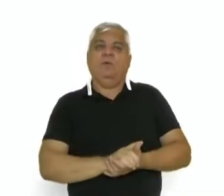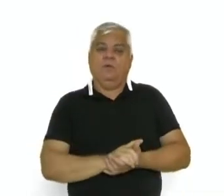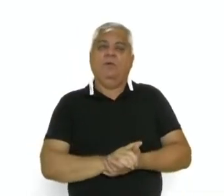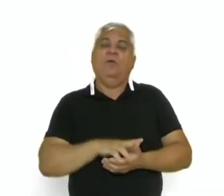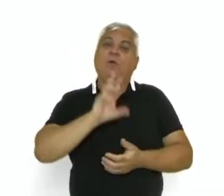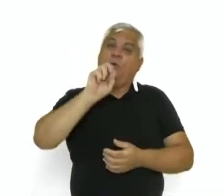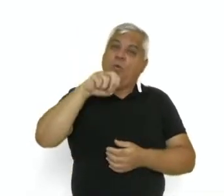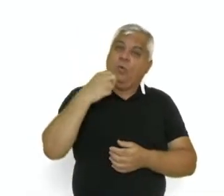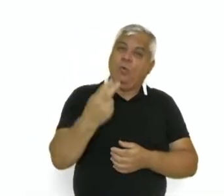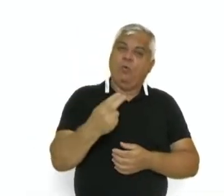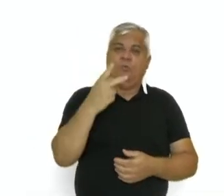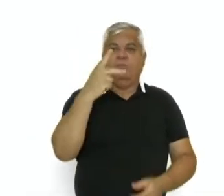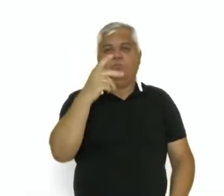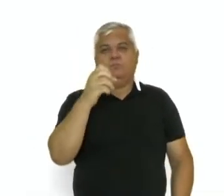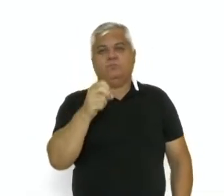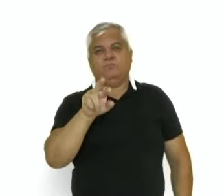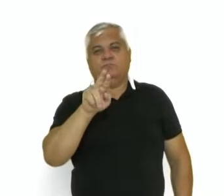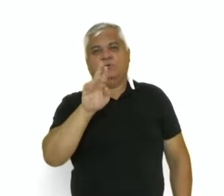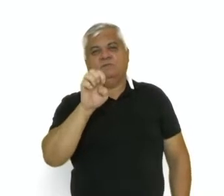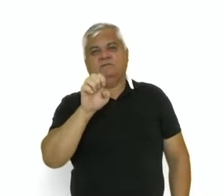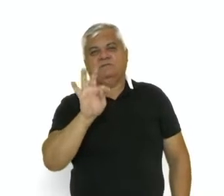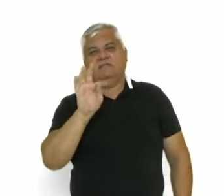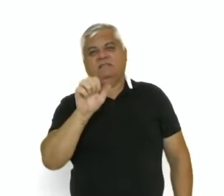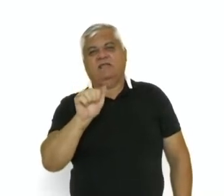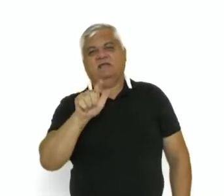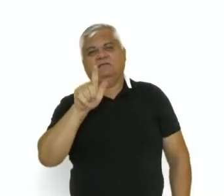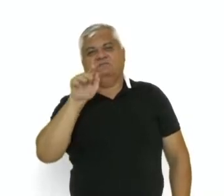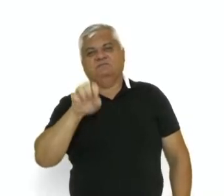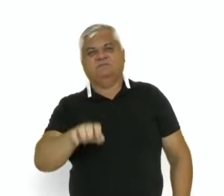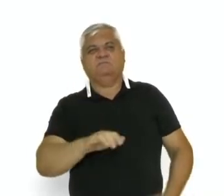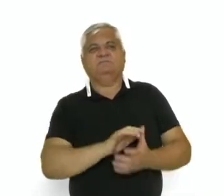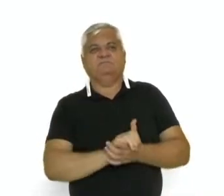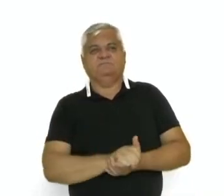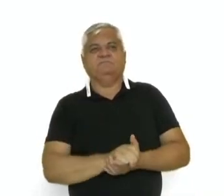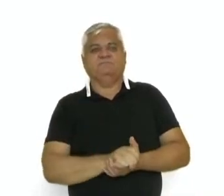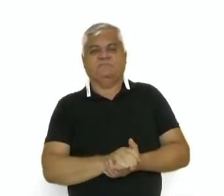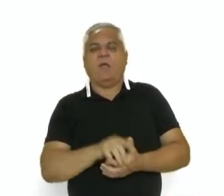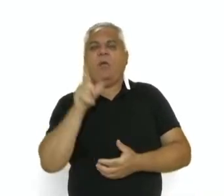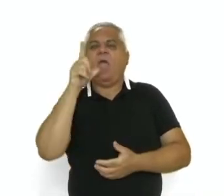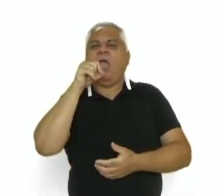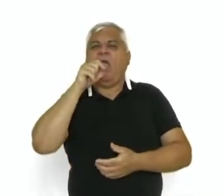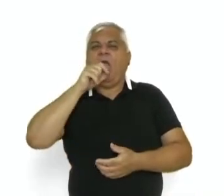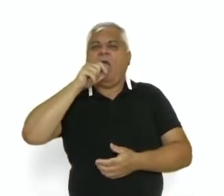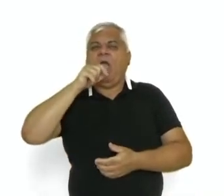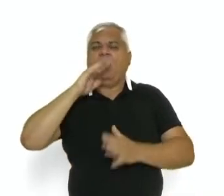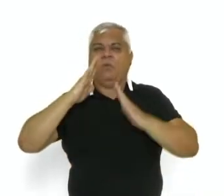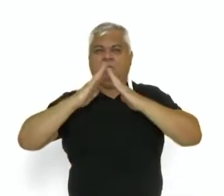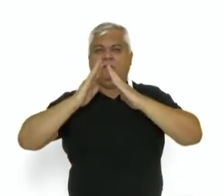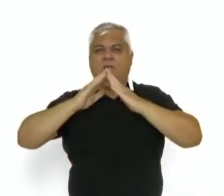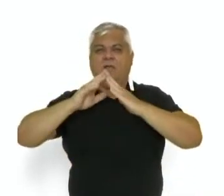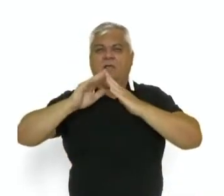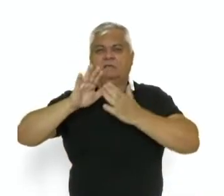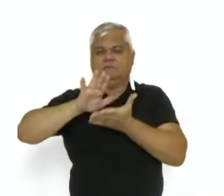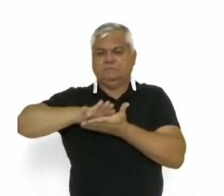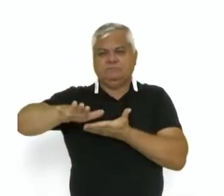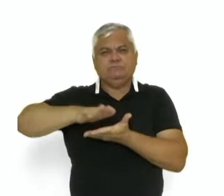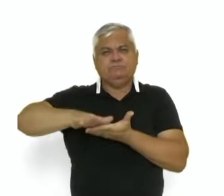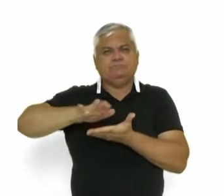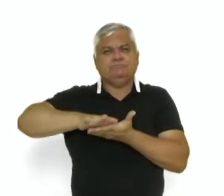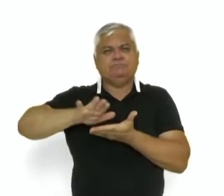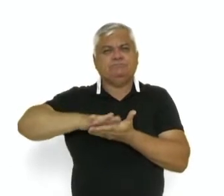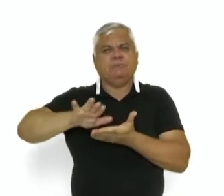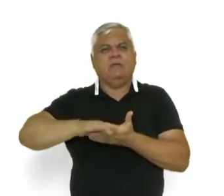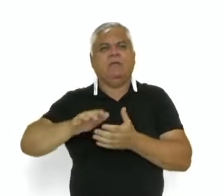de porcentagem. Então tá aqui, olha aqui o que eu tenho. Gasto de água dentro de uma residência. Esses dados